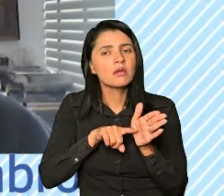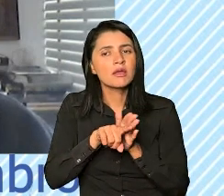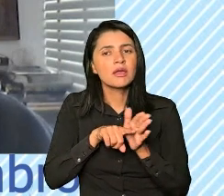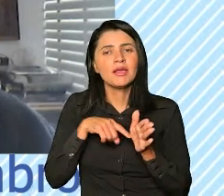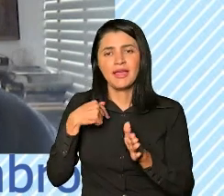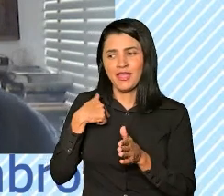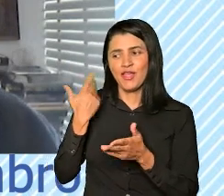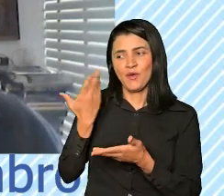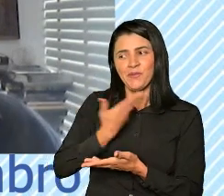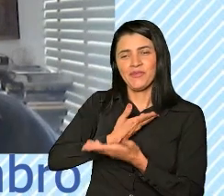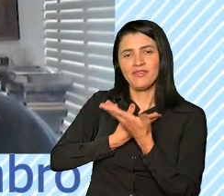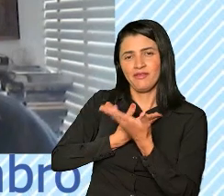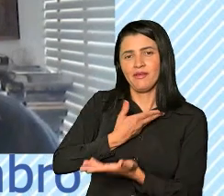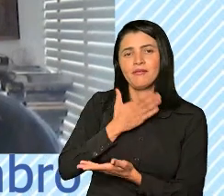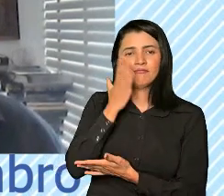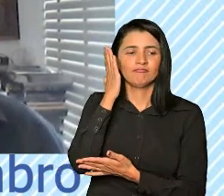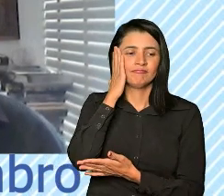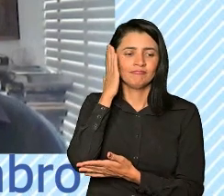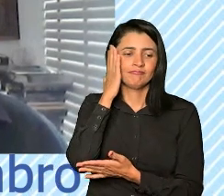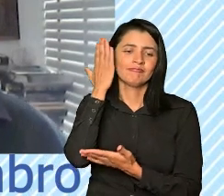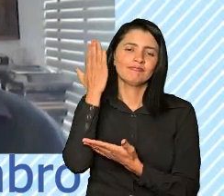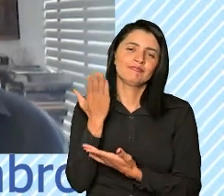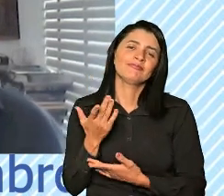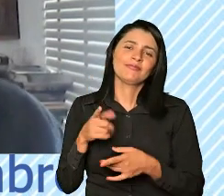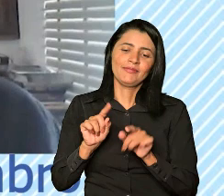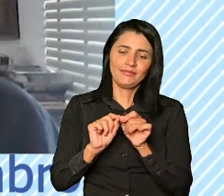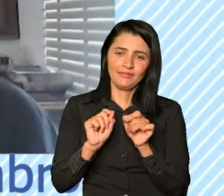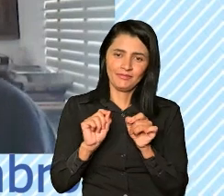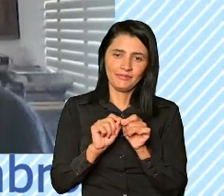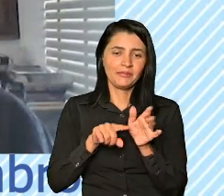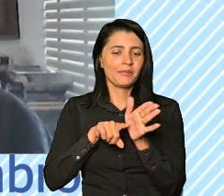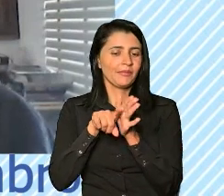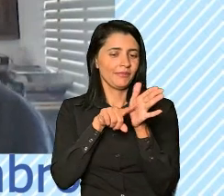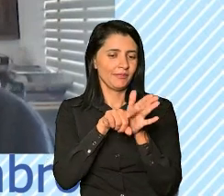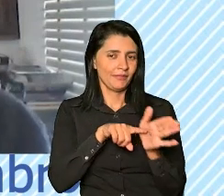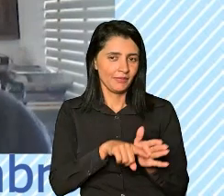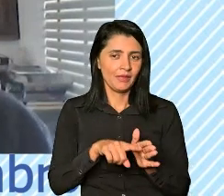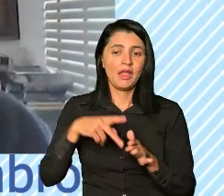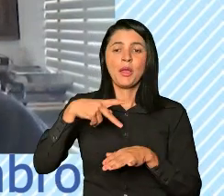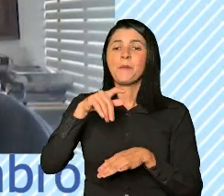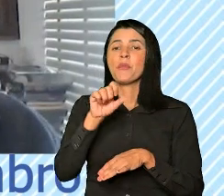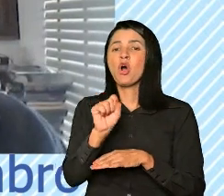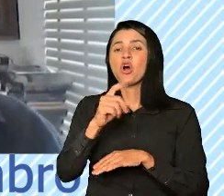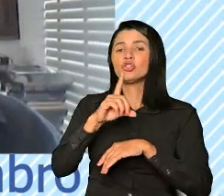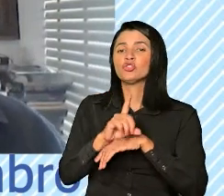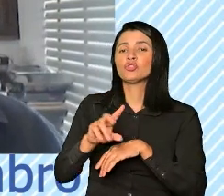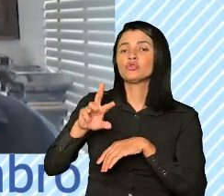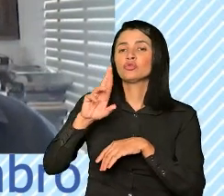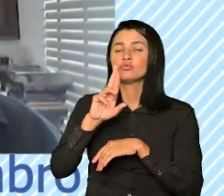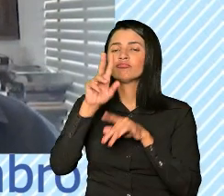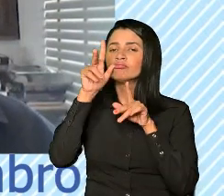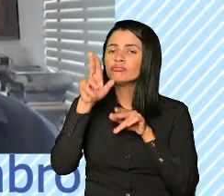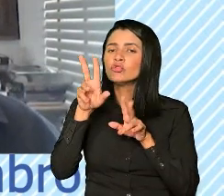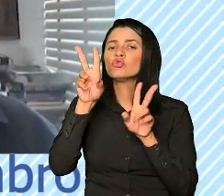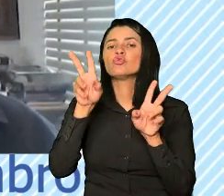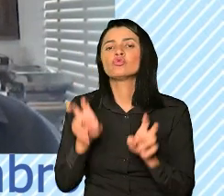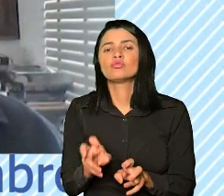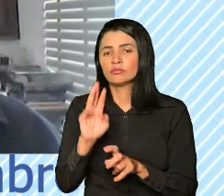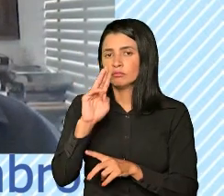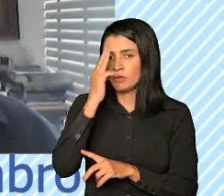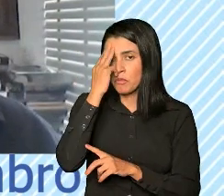amiga dele e sei, o Ricardo fez uma pesquisa também de pós-doutorado exatamente sobre